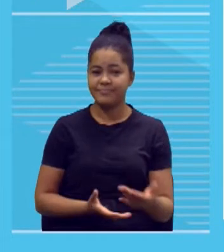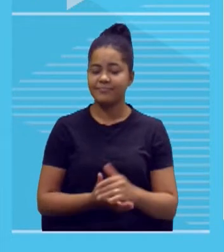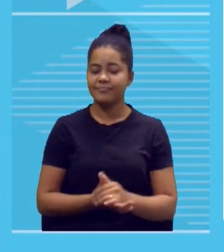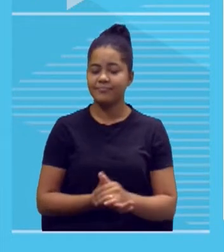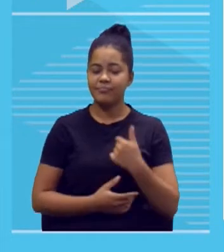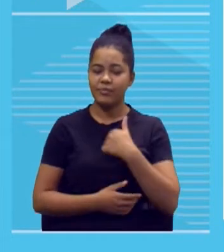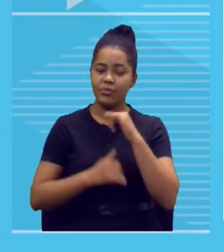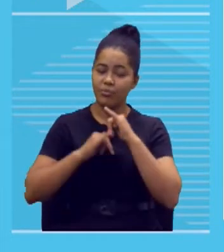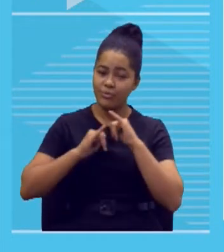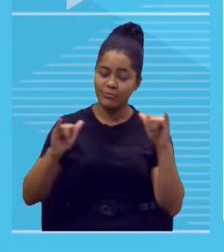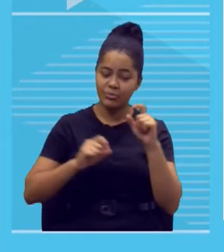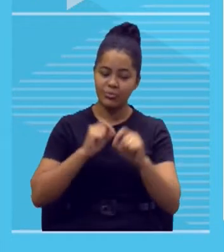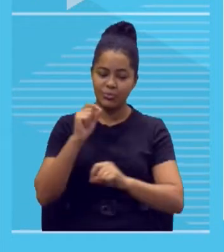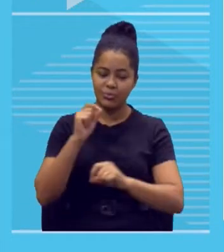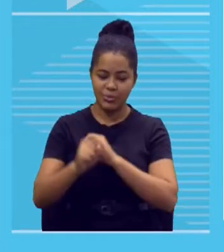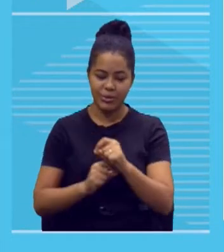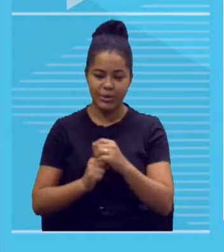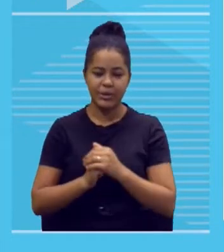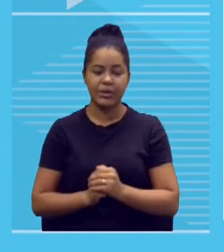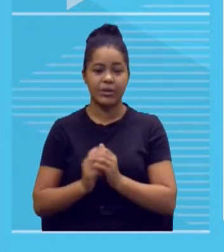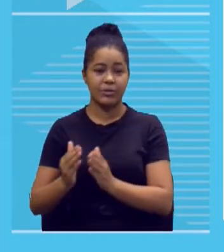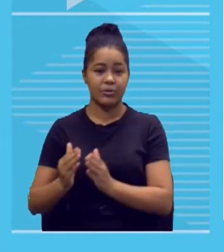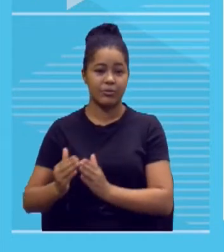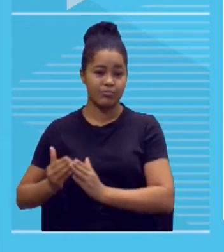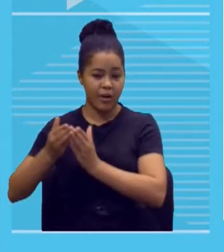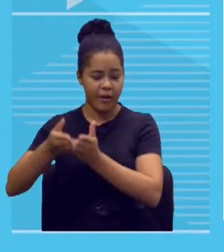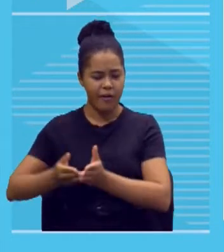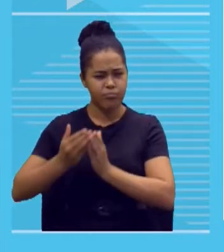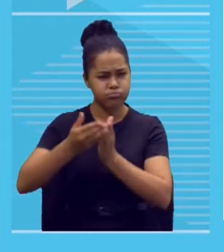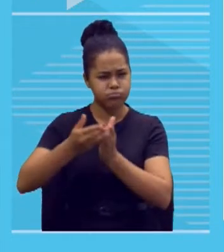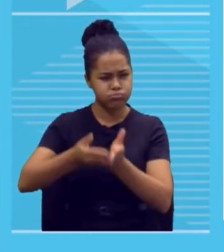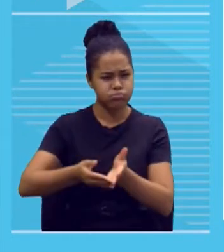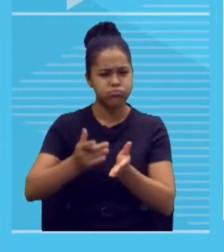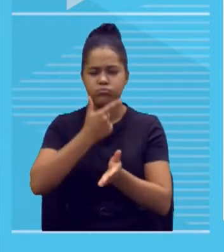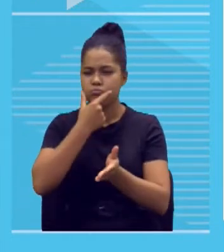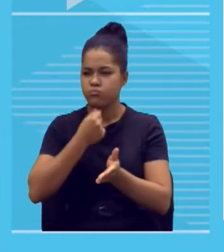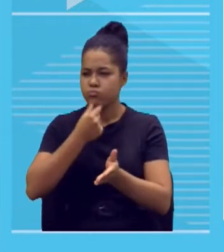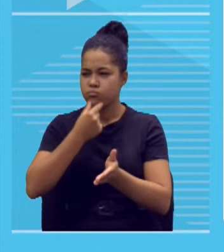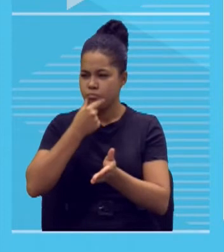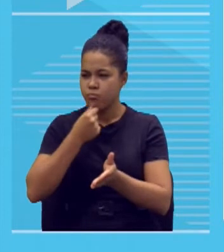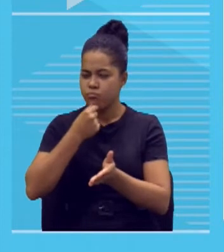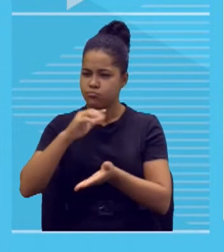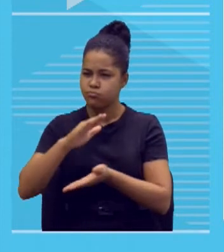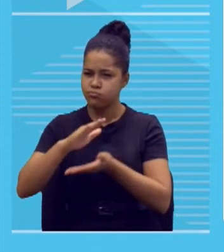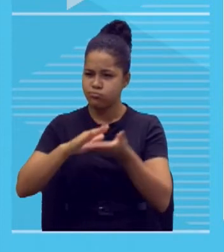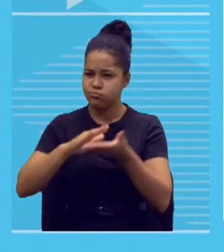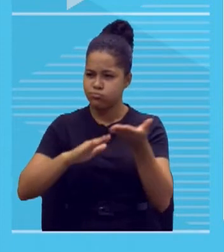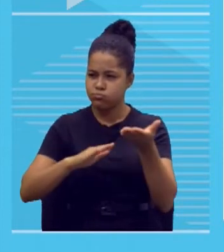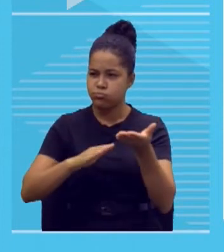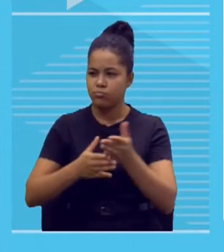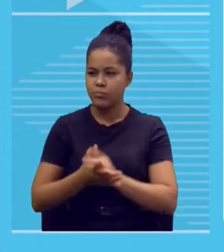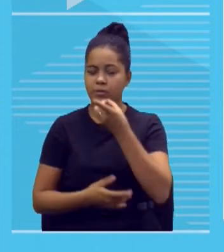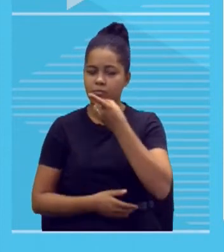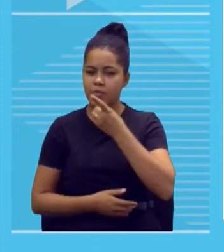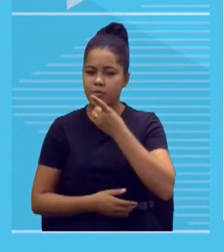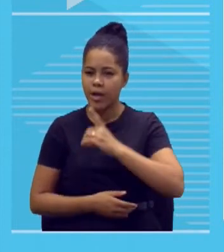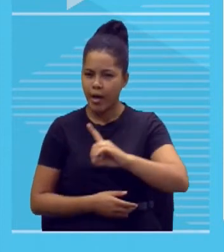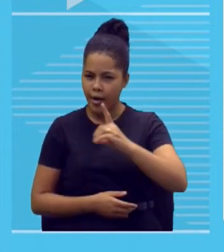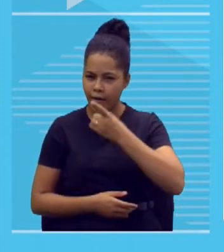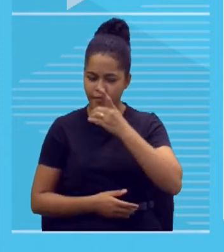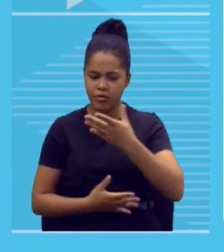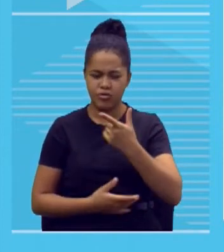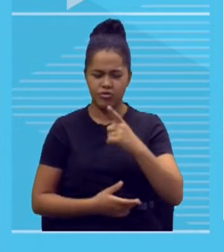aqui dizendo que o Cruzeiro lá que o Davi fez a viagem não é e que nesses Cruzeiro de hoje que tem o Roberto Carlos